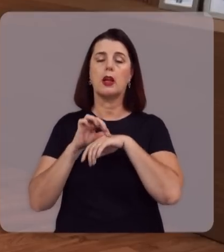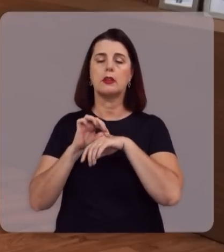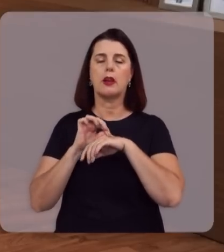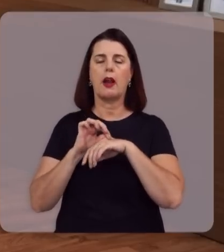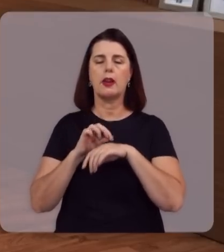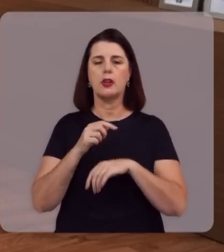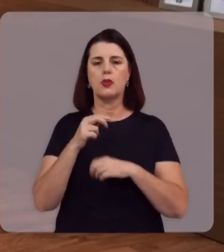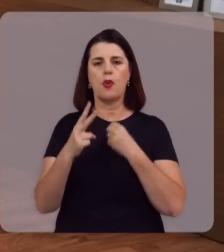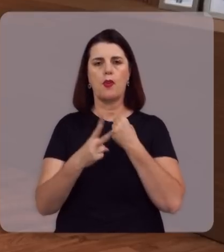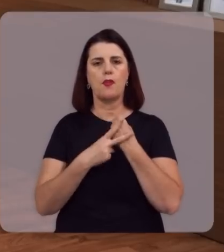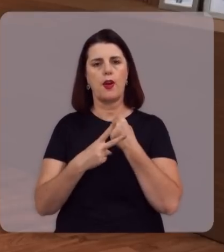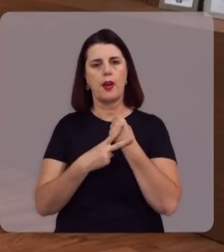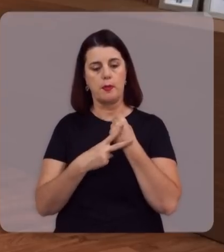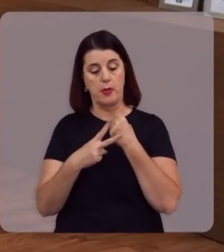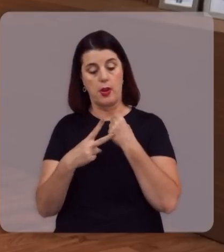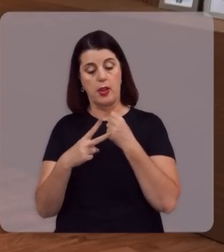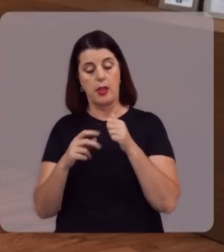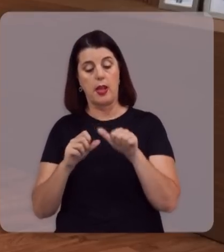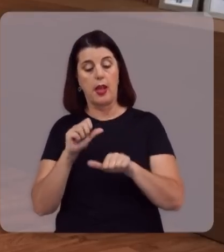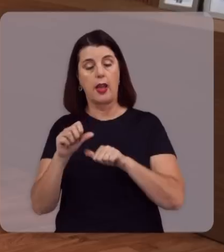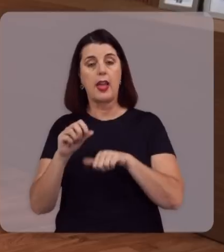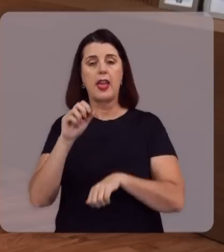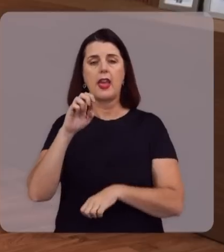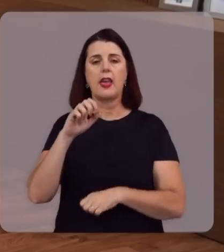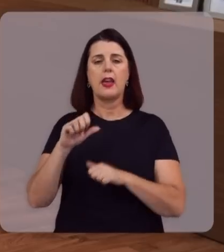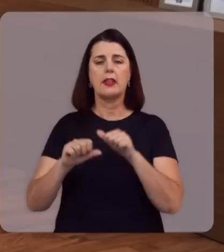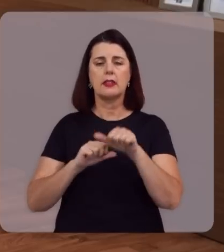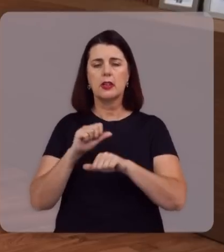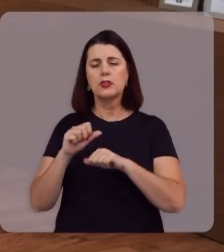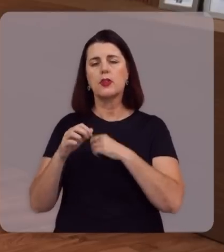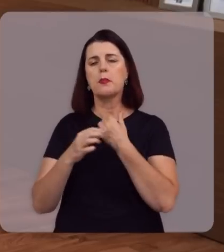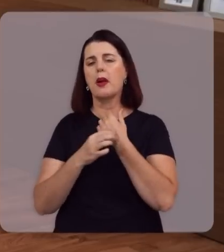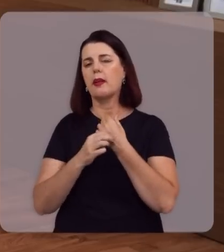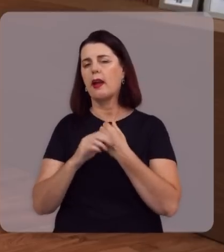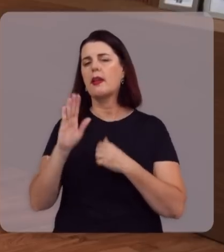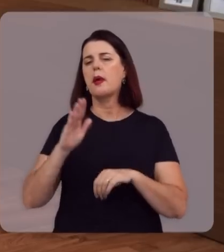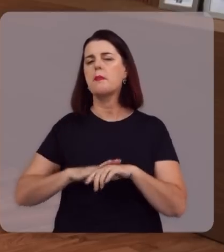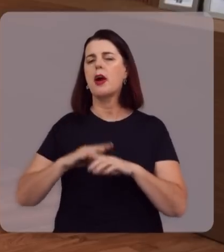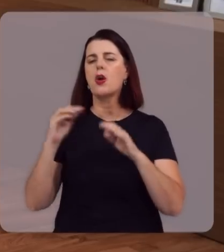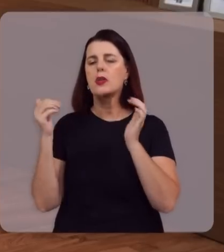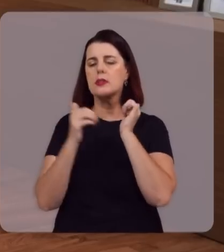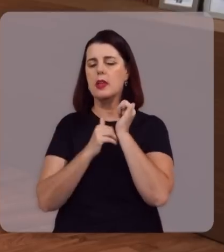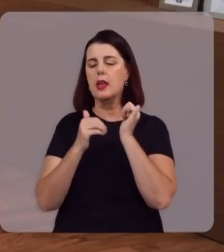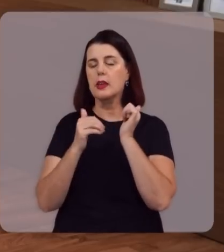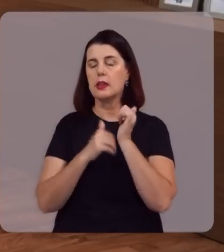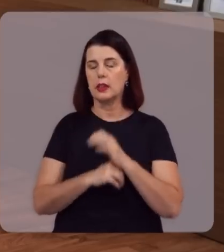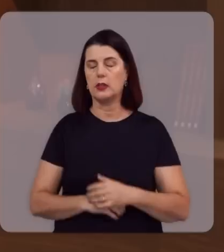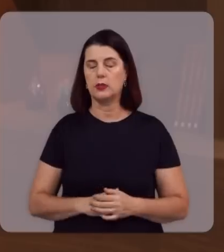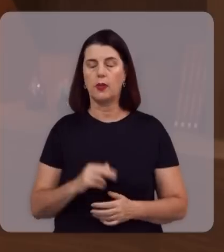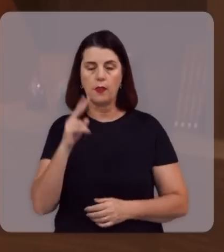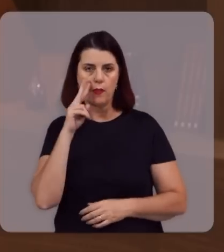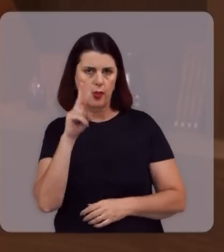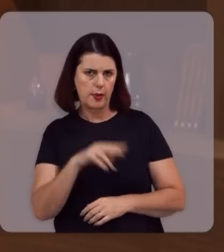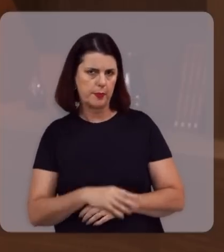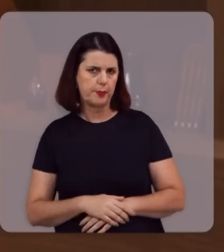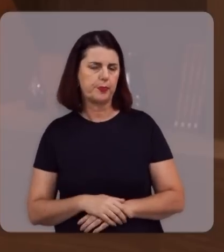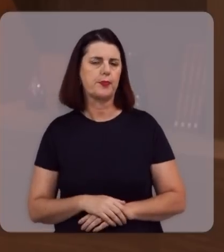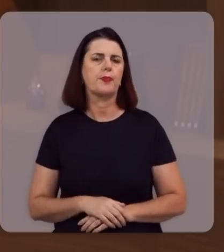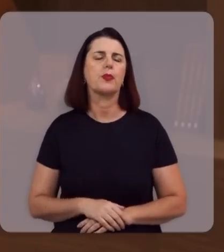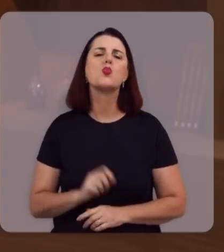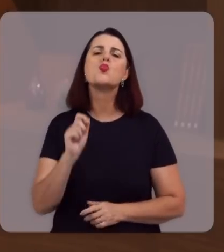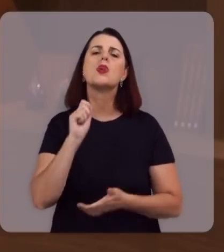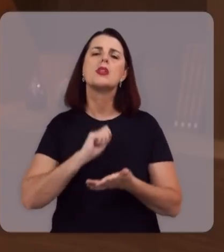encarnação é o maior mistério do cristianismo. E de fato é, se não vejamos o que está